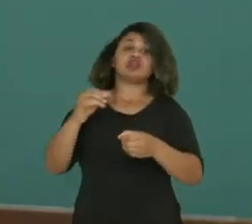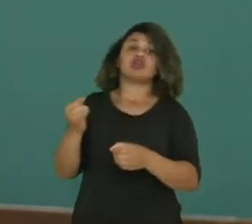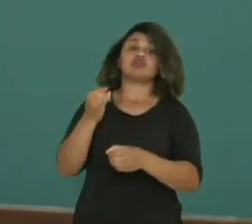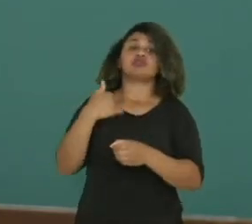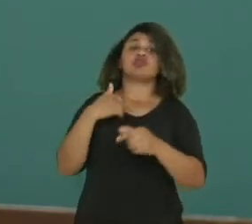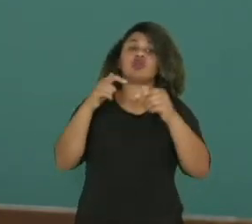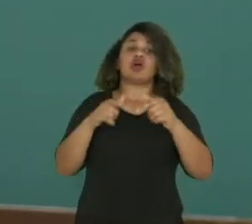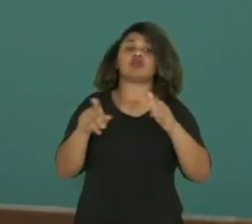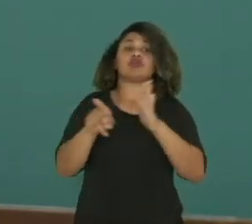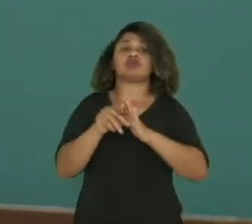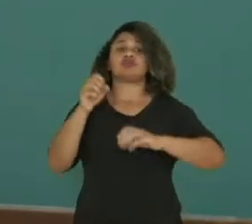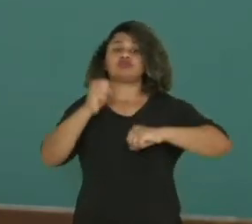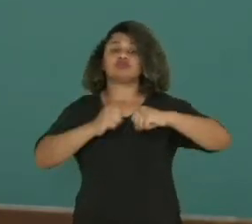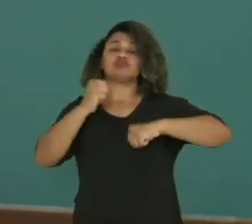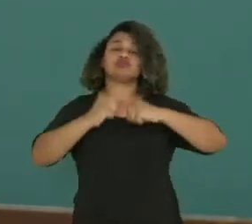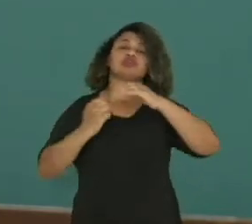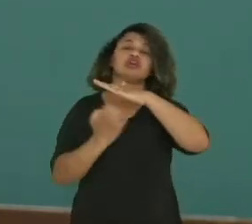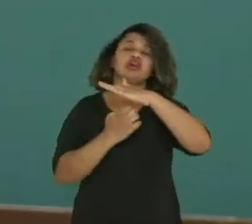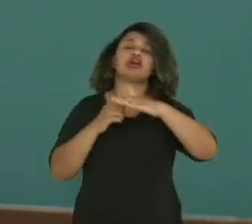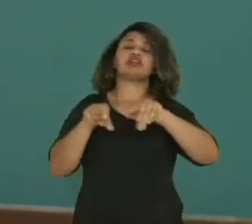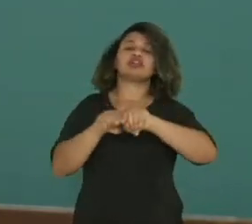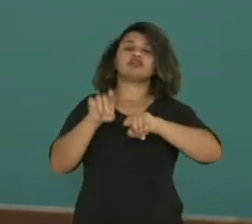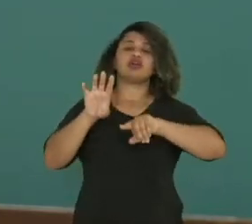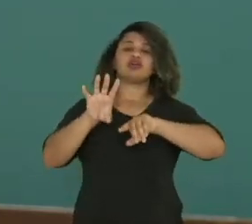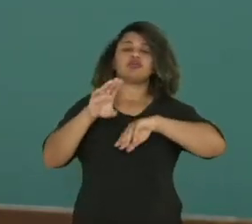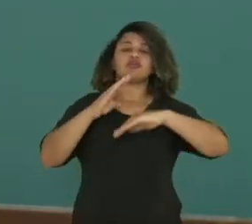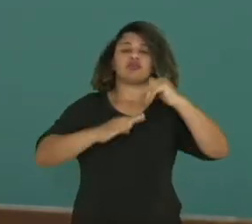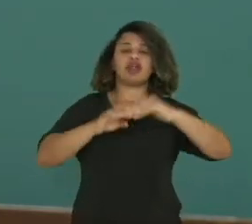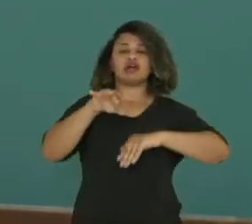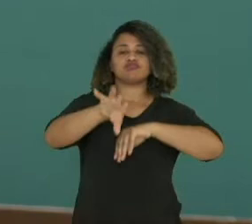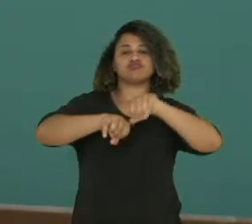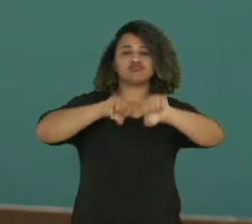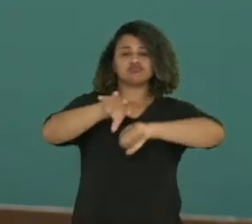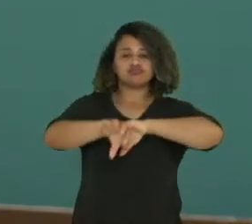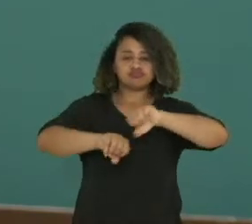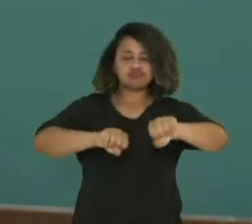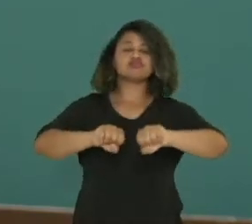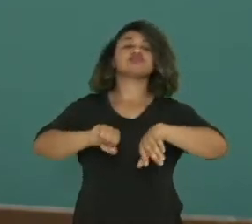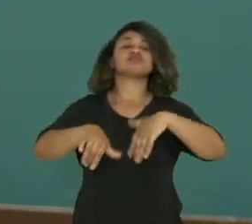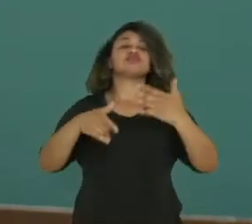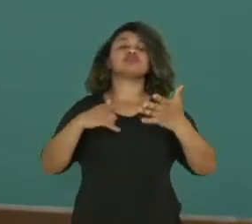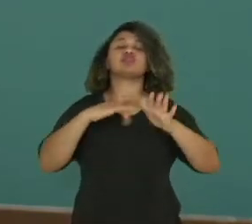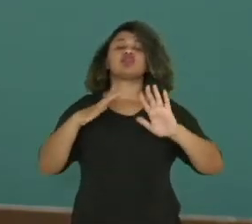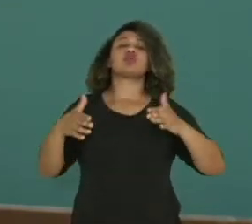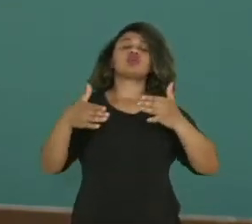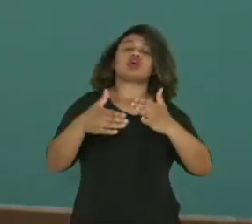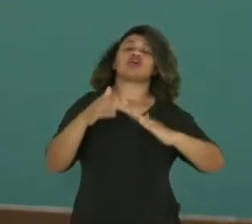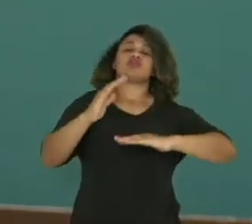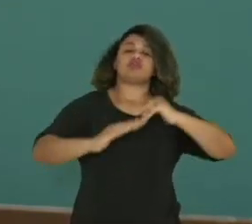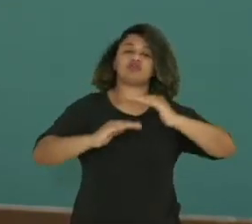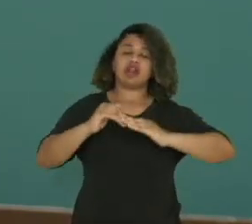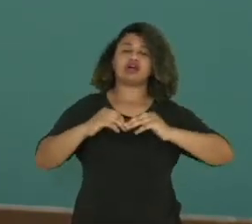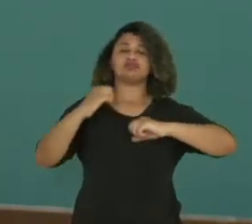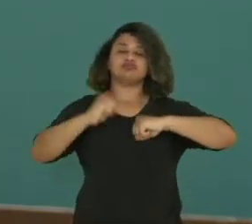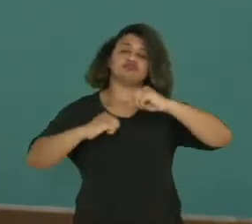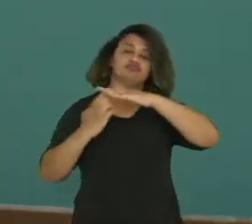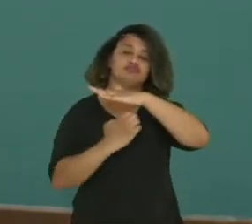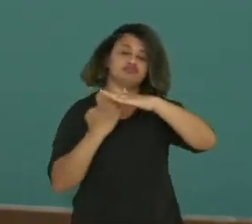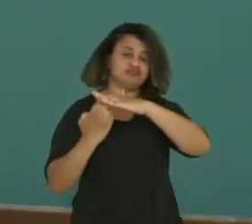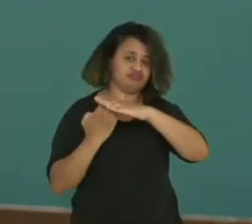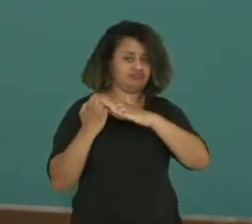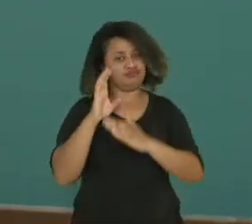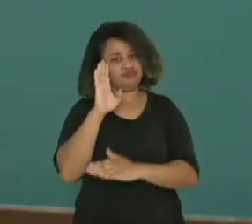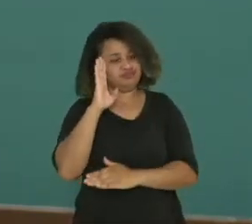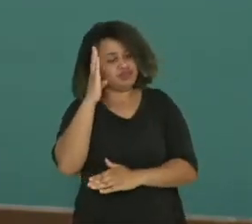polo industrial e de atividades extrativistas. Então há uma concentração aqui de atividades industriais